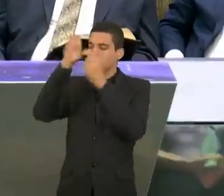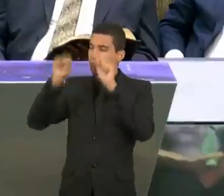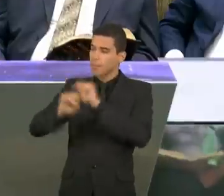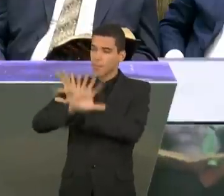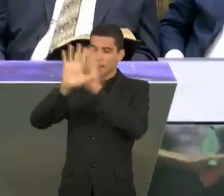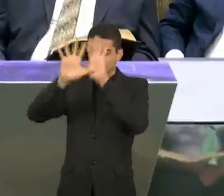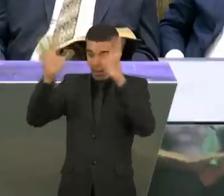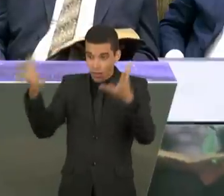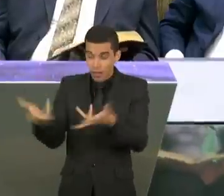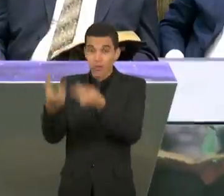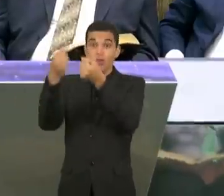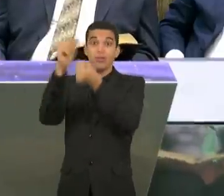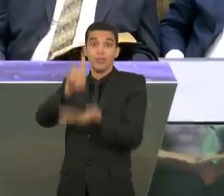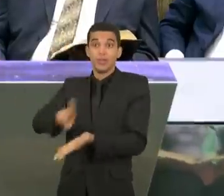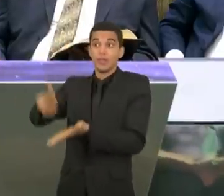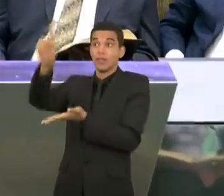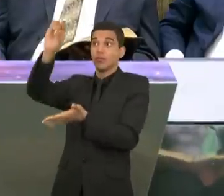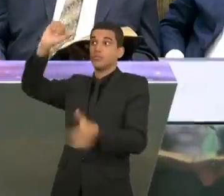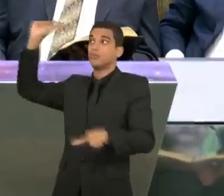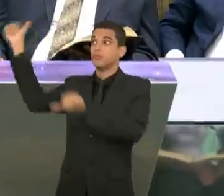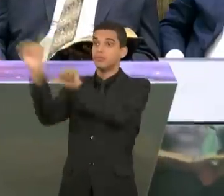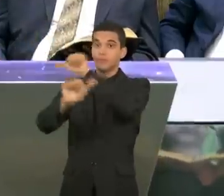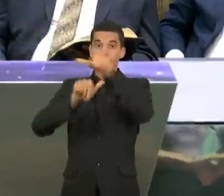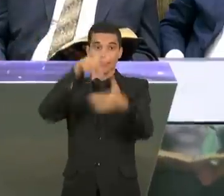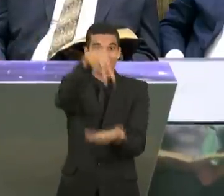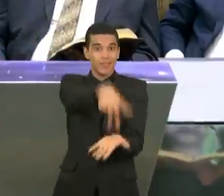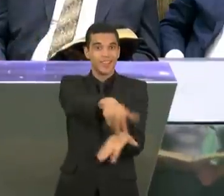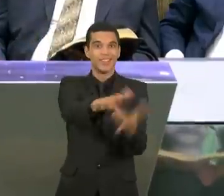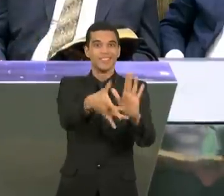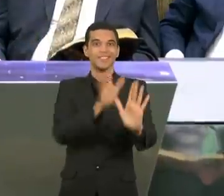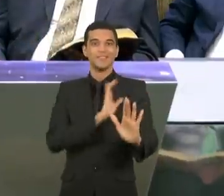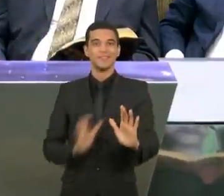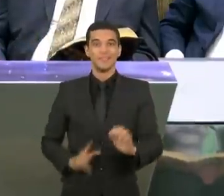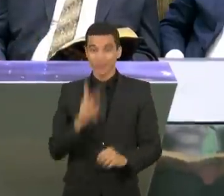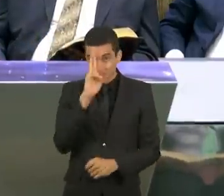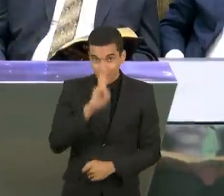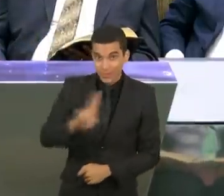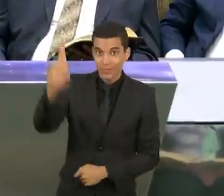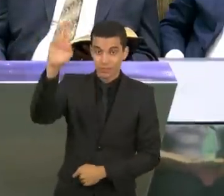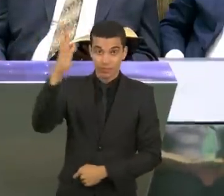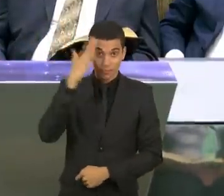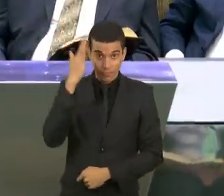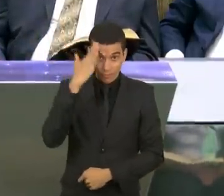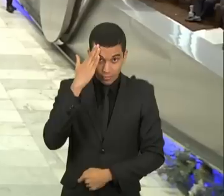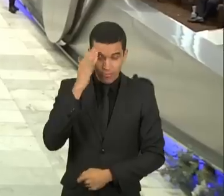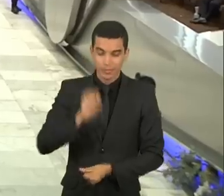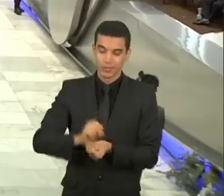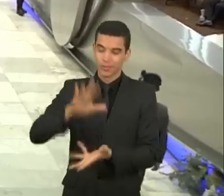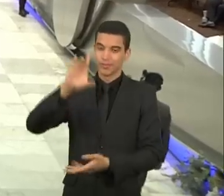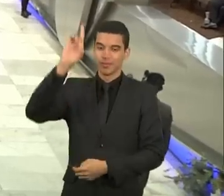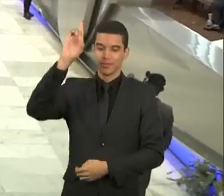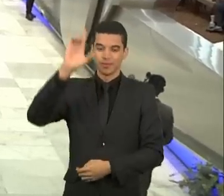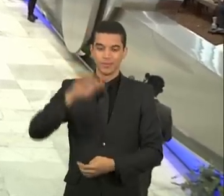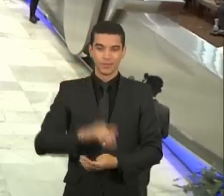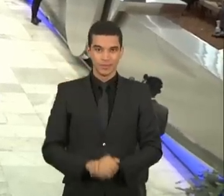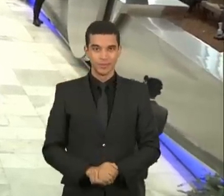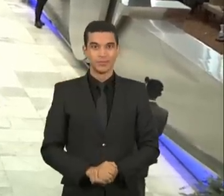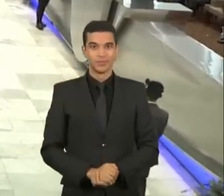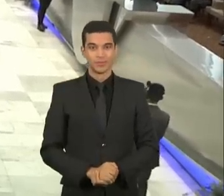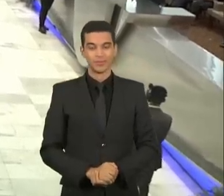da encarnação em Cristo Jesus, o nosso Senhor. Quem entendeu, diga glória a Deus.